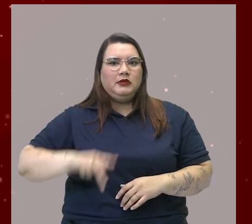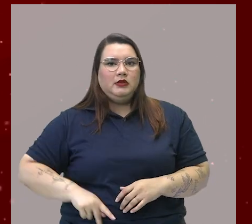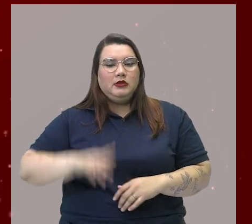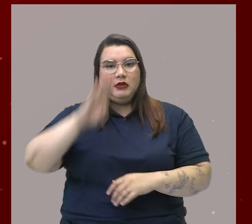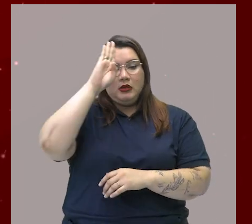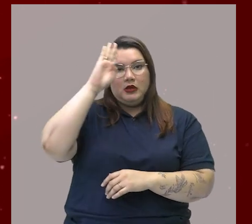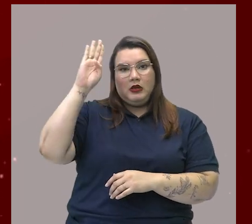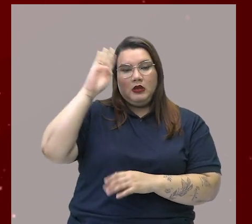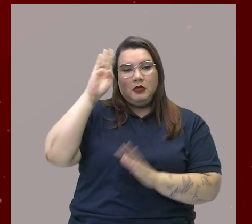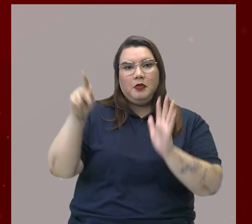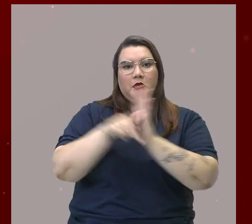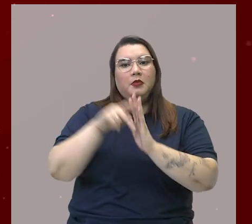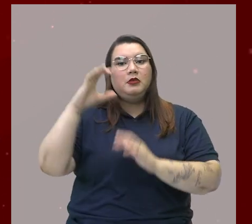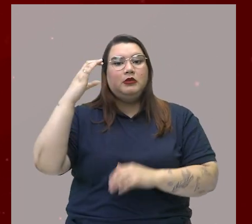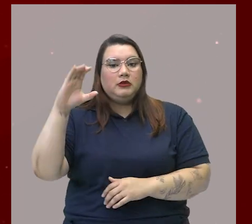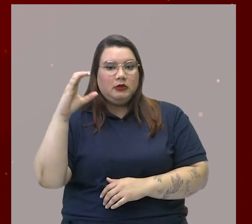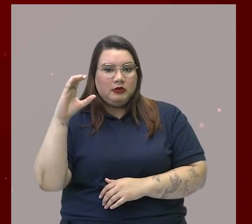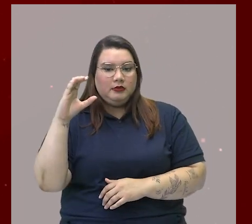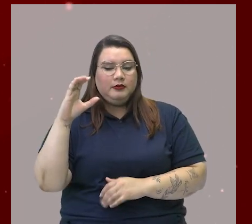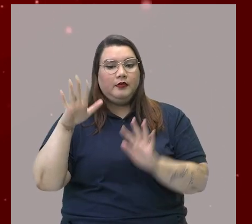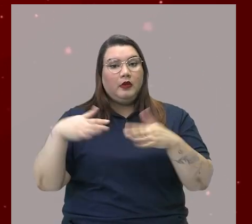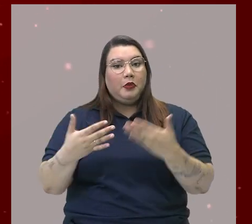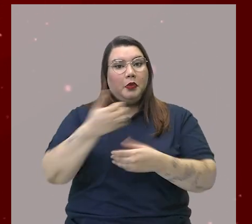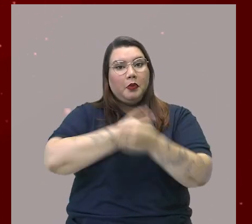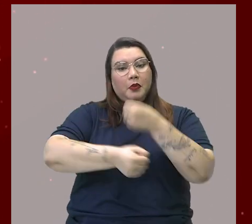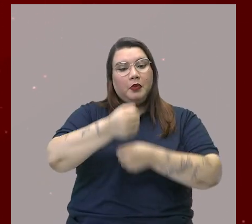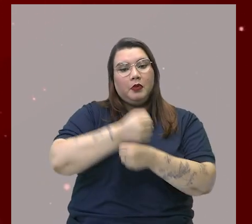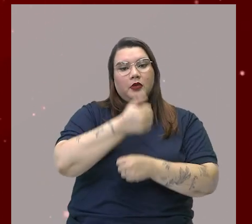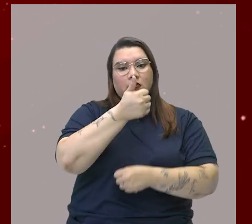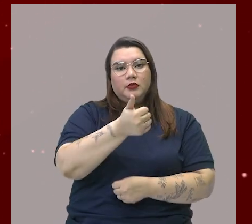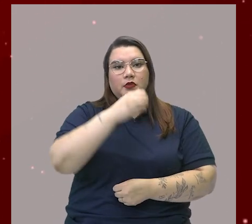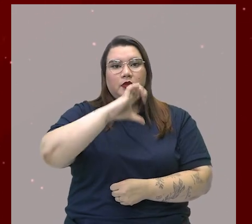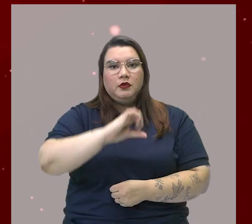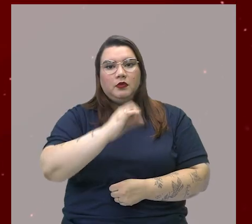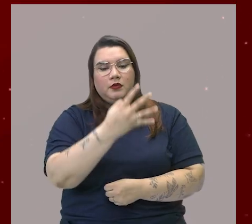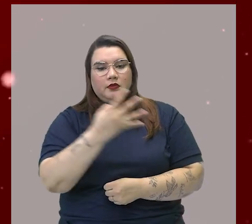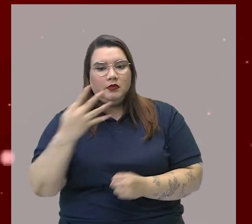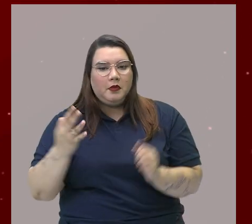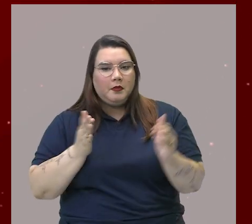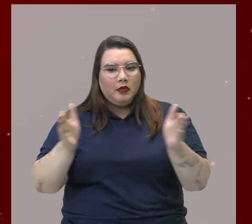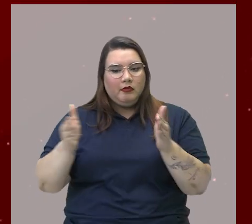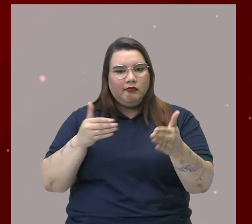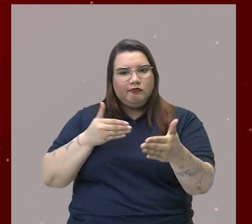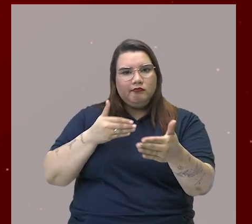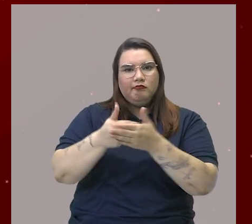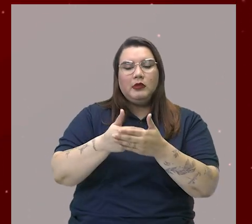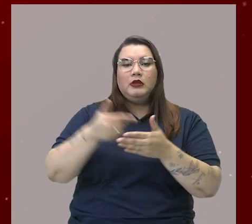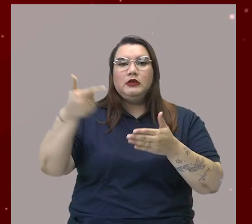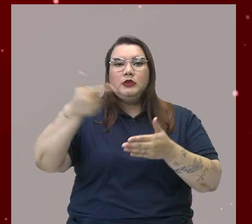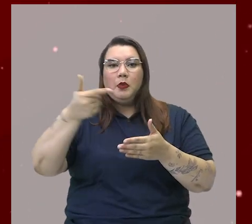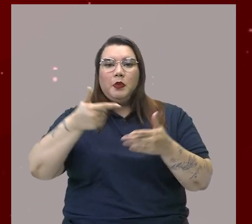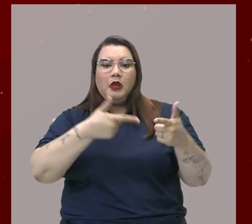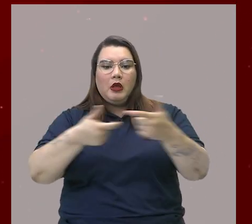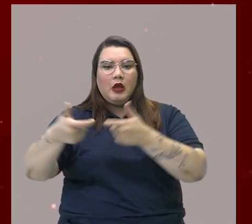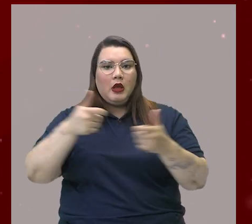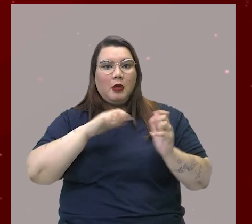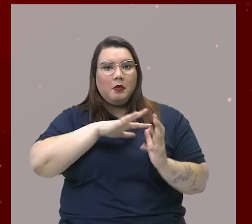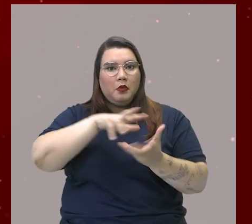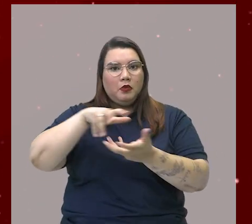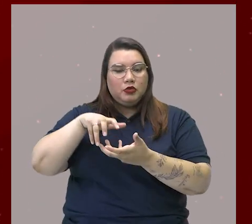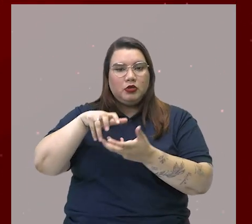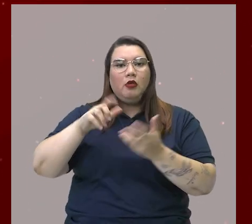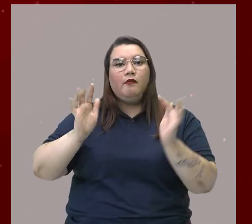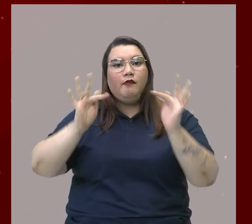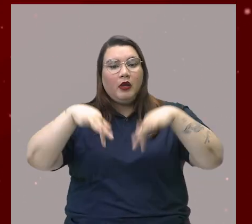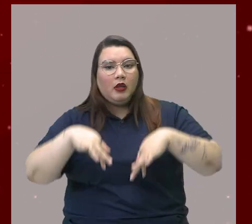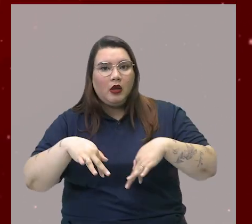presidência da Academia Prussiana de Ciências. Em 1944, no período final da Segunda Guerra Mundial, a